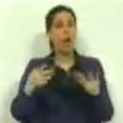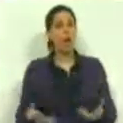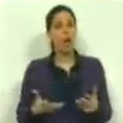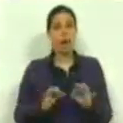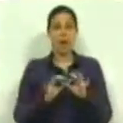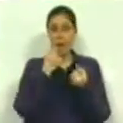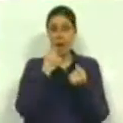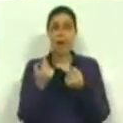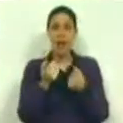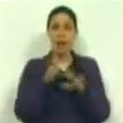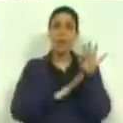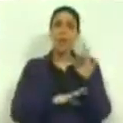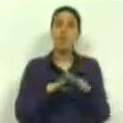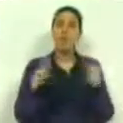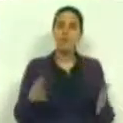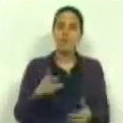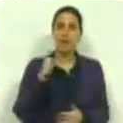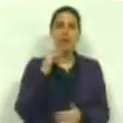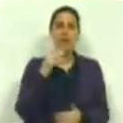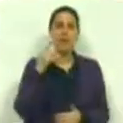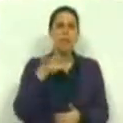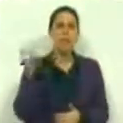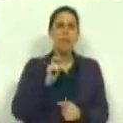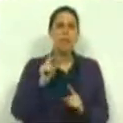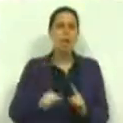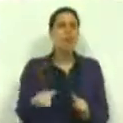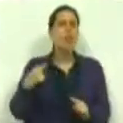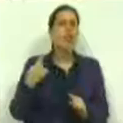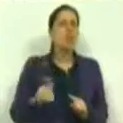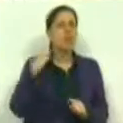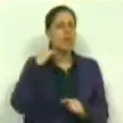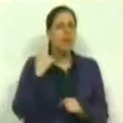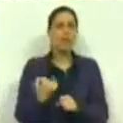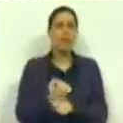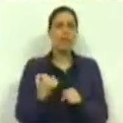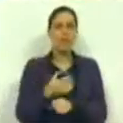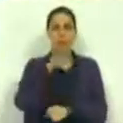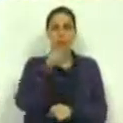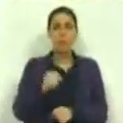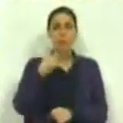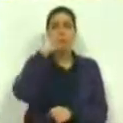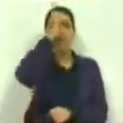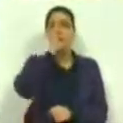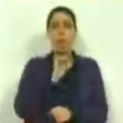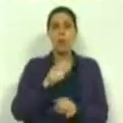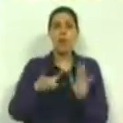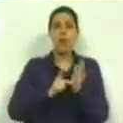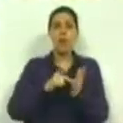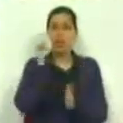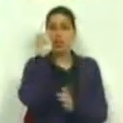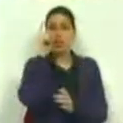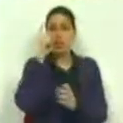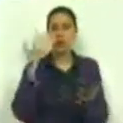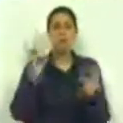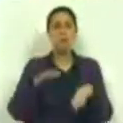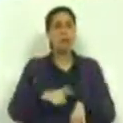agora, foi celebrado 39 meses depois do início de funções do primeiro governo do engenheiro